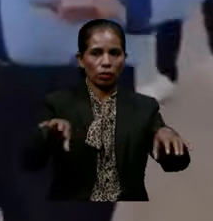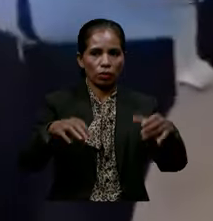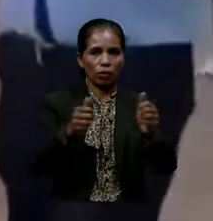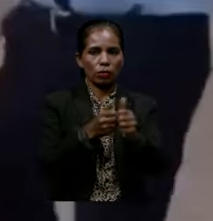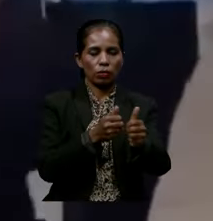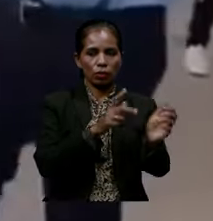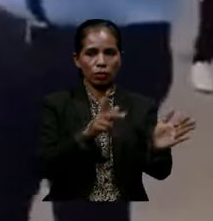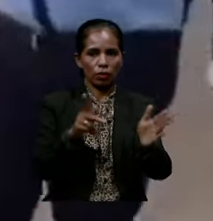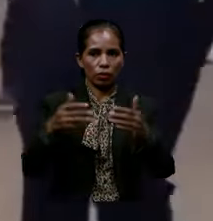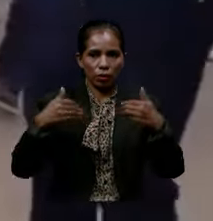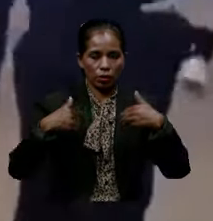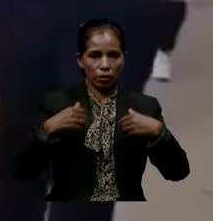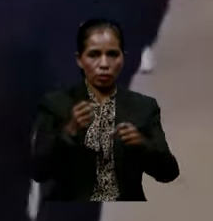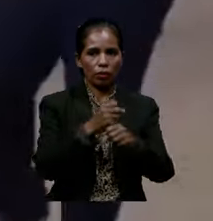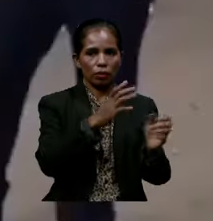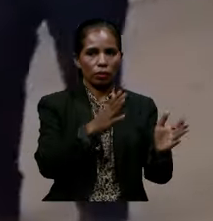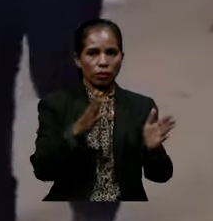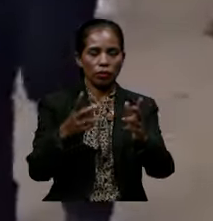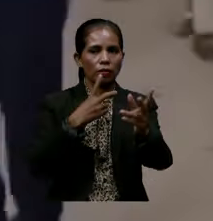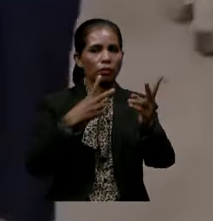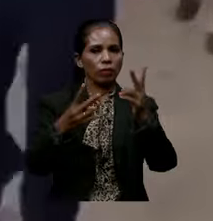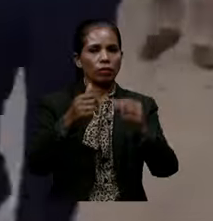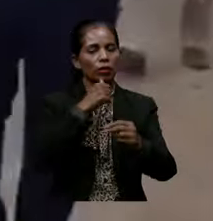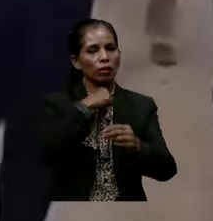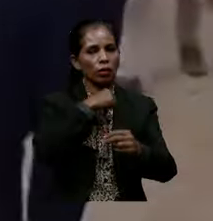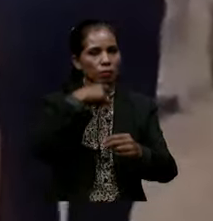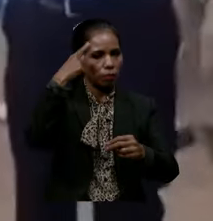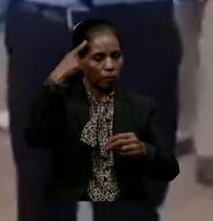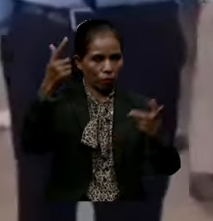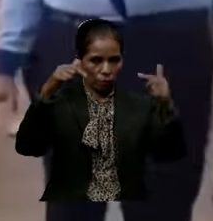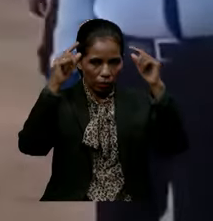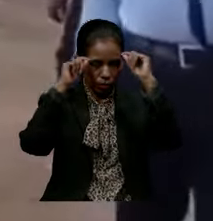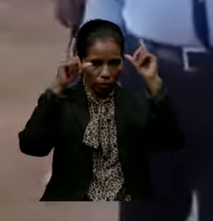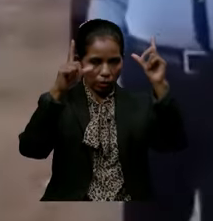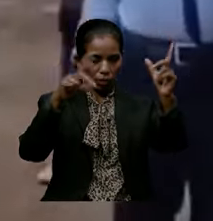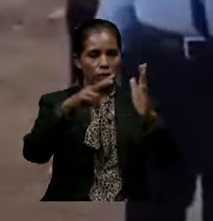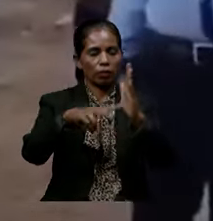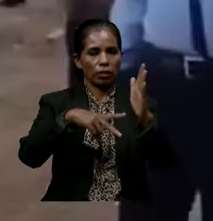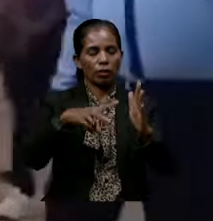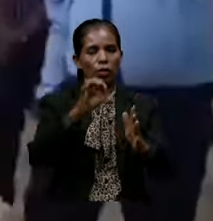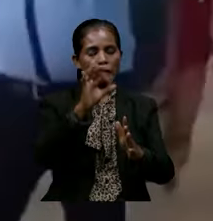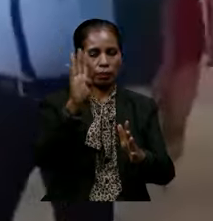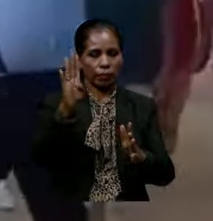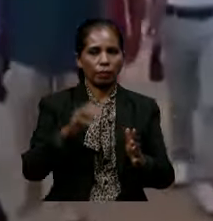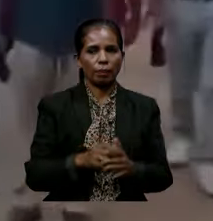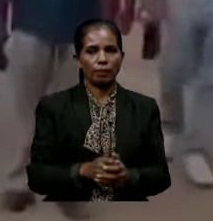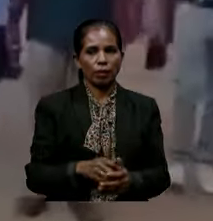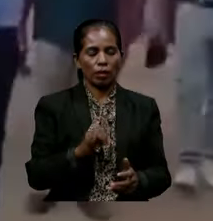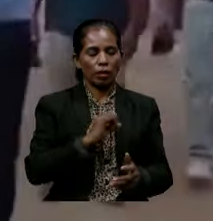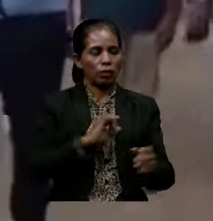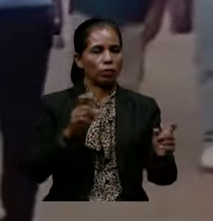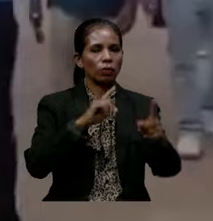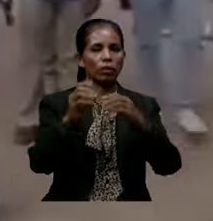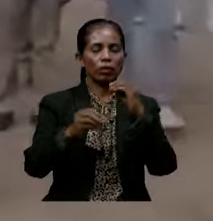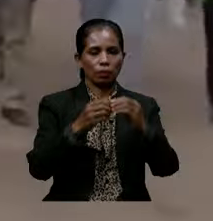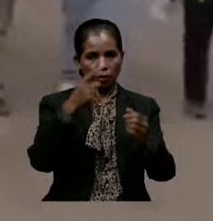plano nebe iha ori halo preparação ba visita Papa Francisco mai Timor Leste viral em mídia social. Rui, halo standby dane.